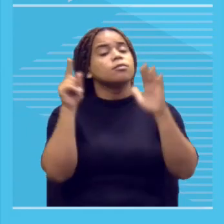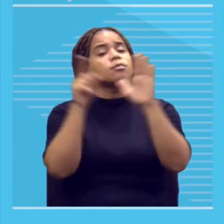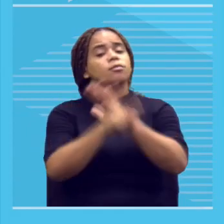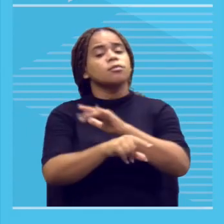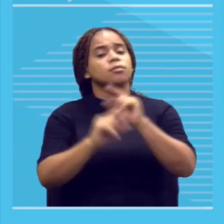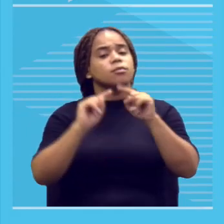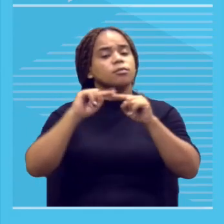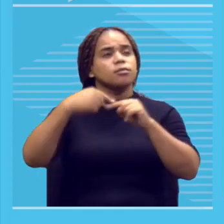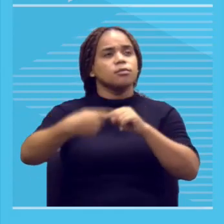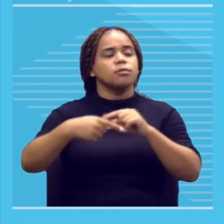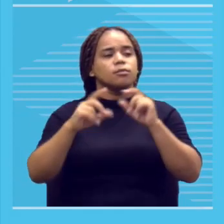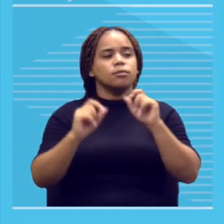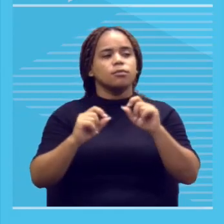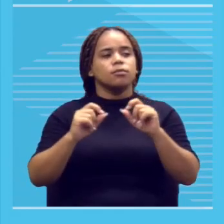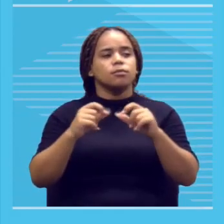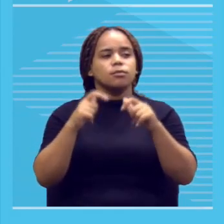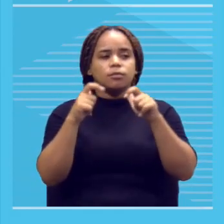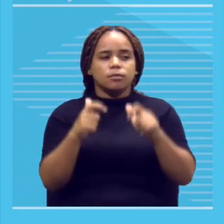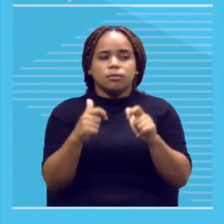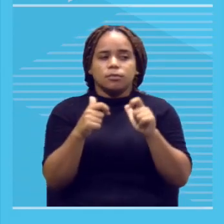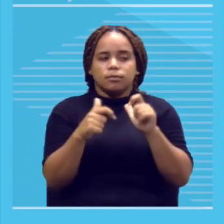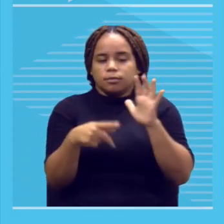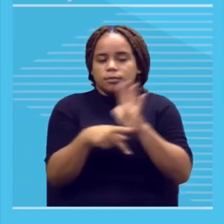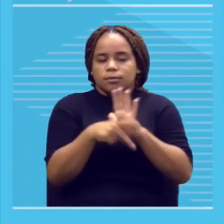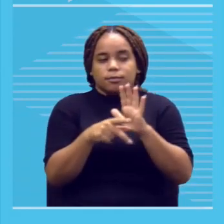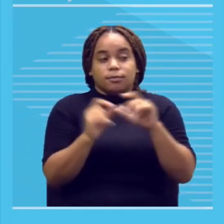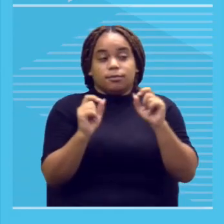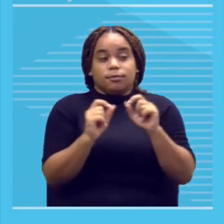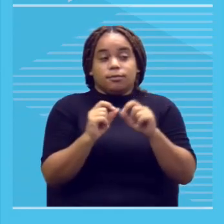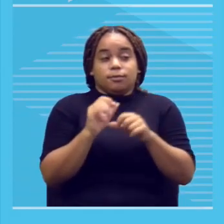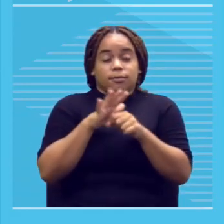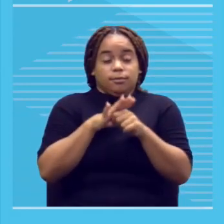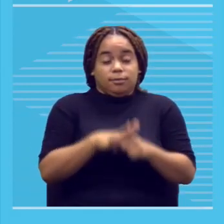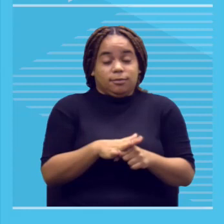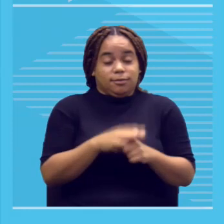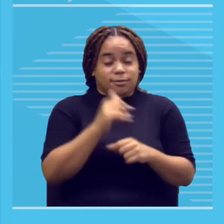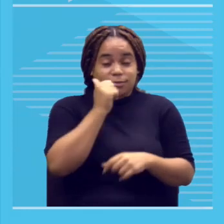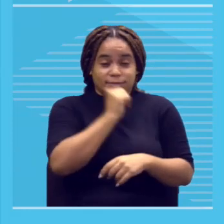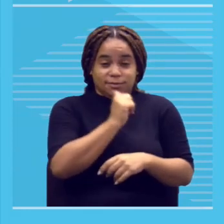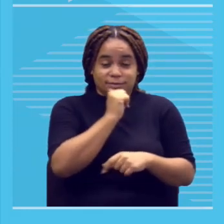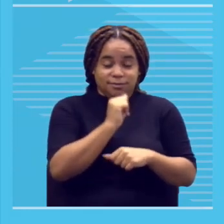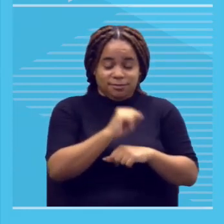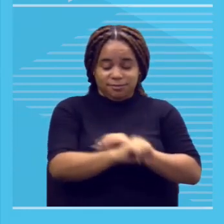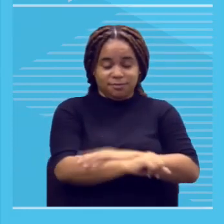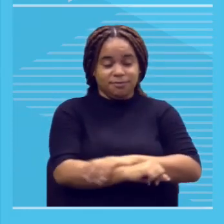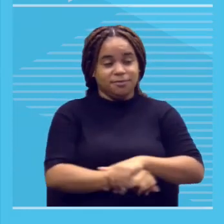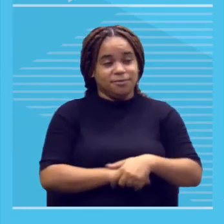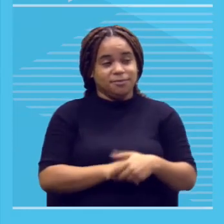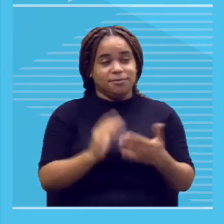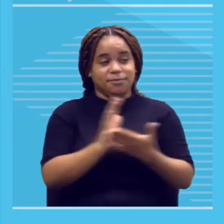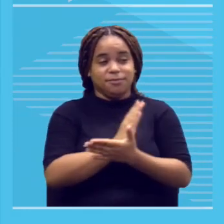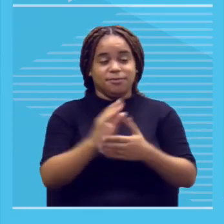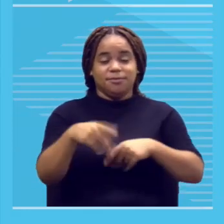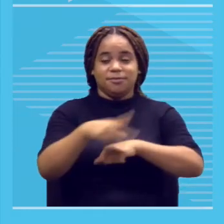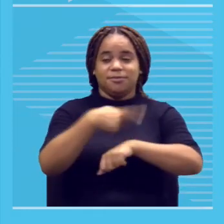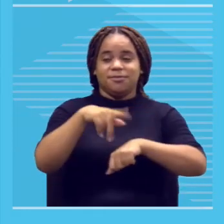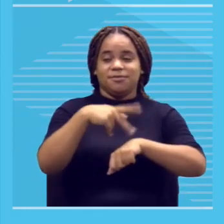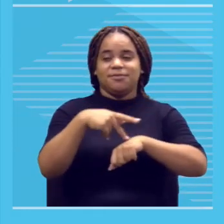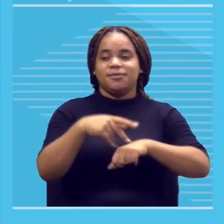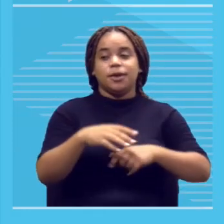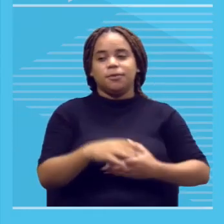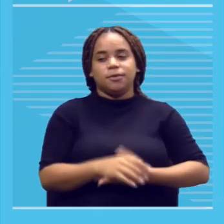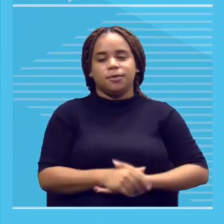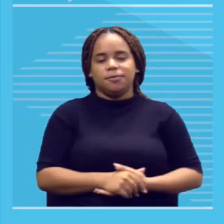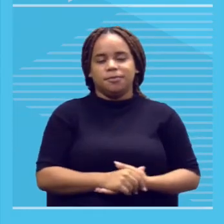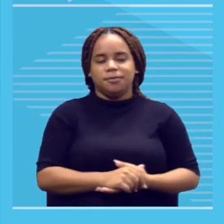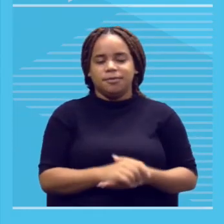Mas de onde provém a inferioridade moral da Mulher em certos países né Ele pergunta mas se